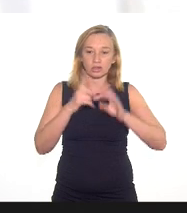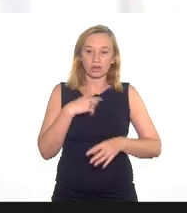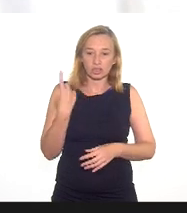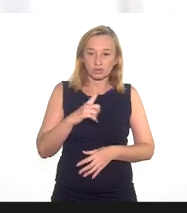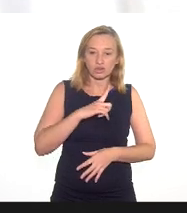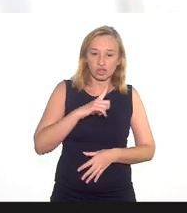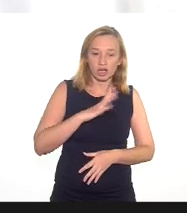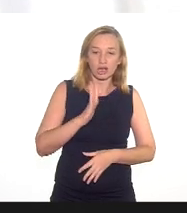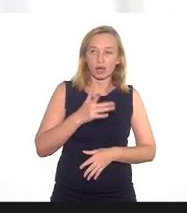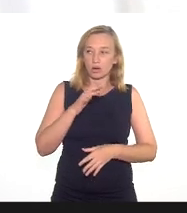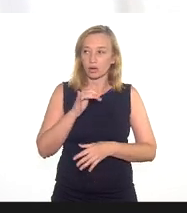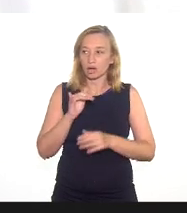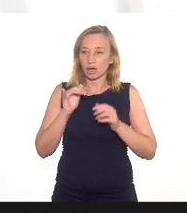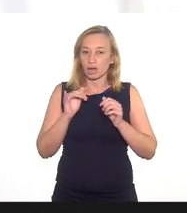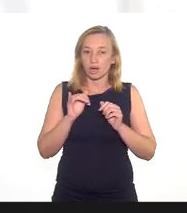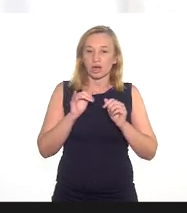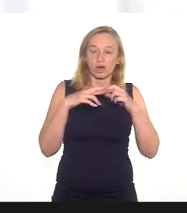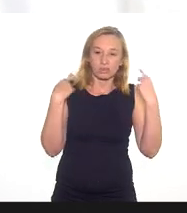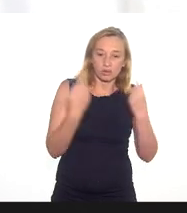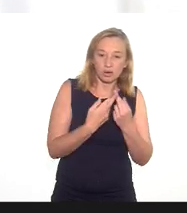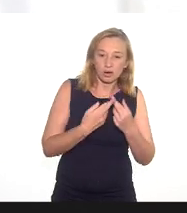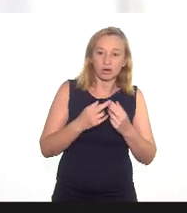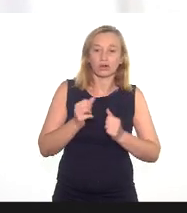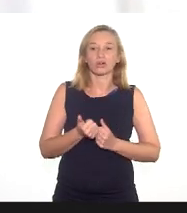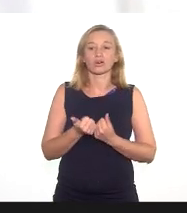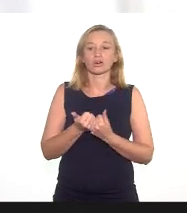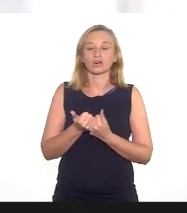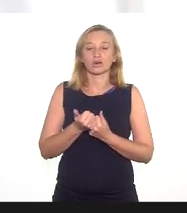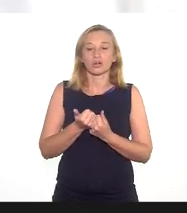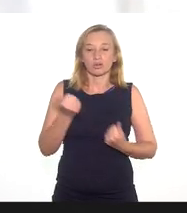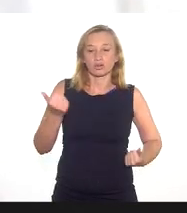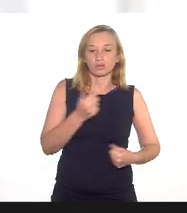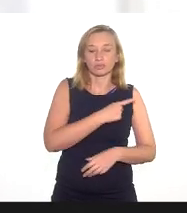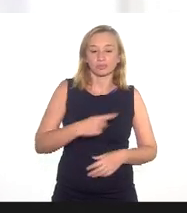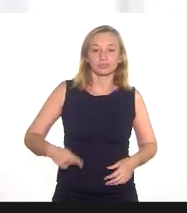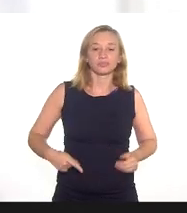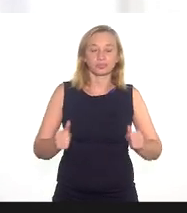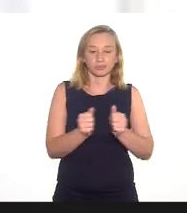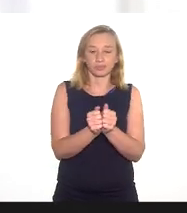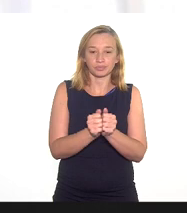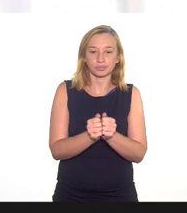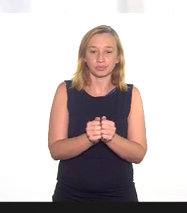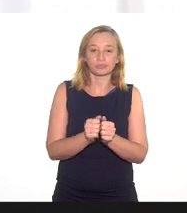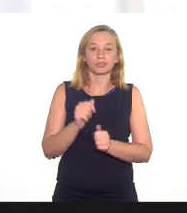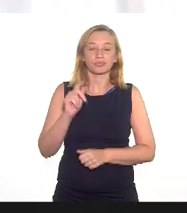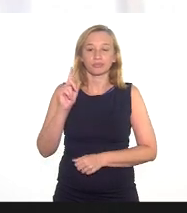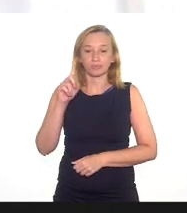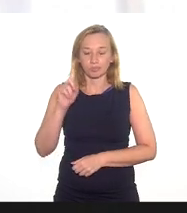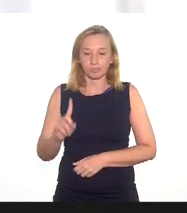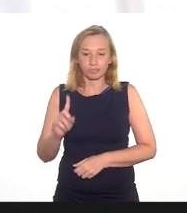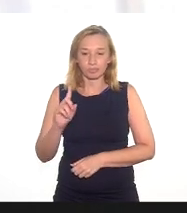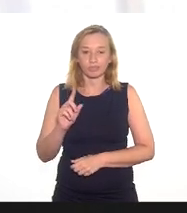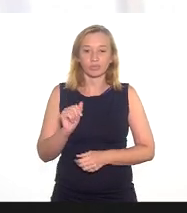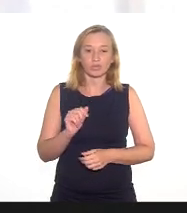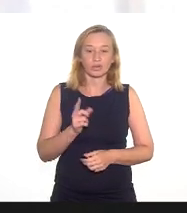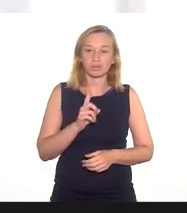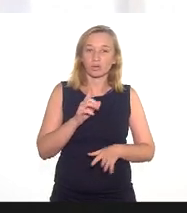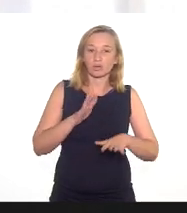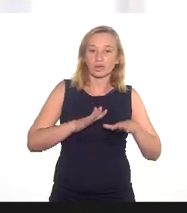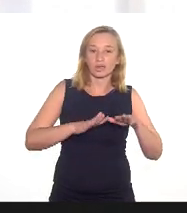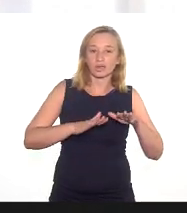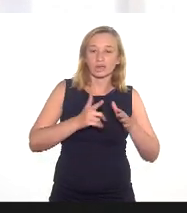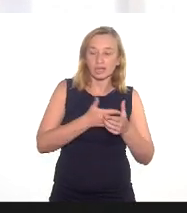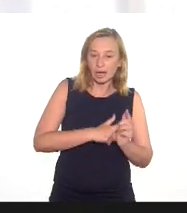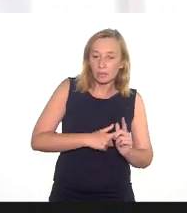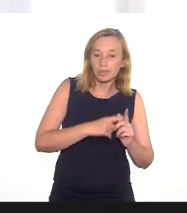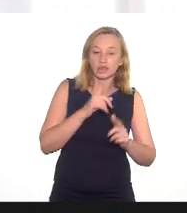reuniões em que o nosso vice-presidente educacional teve uma reunião junto com o reitor e com o subsecretário de GAR, e não depende de FATEC